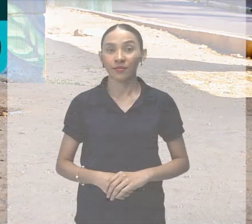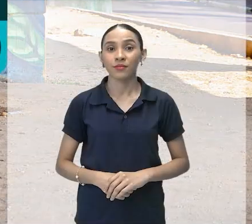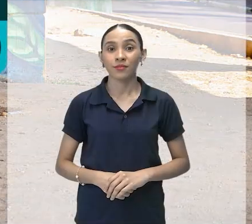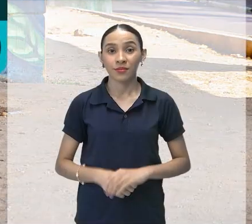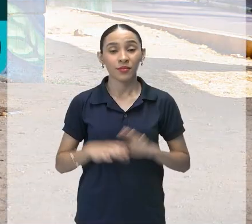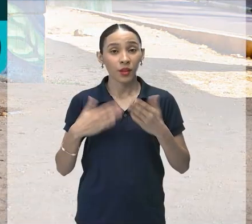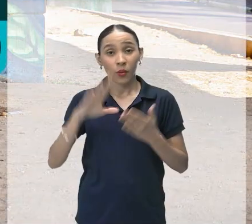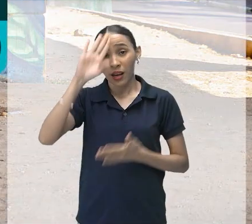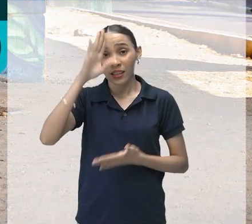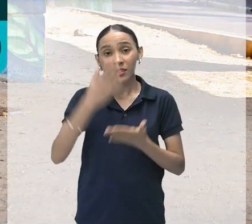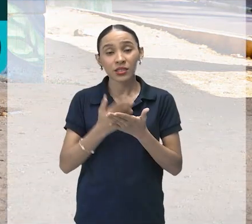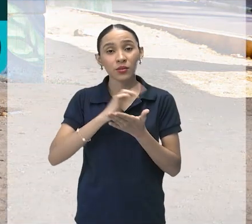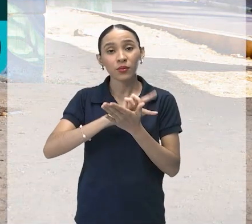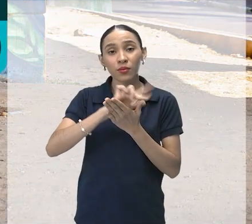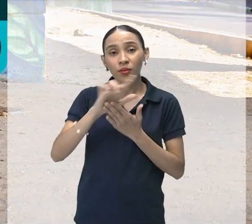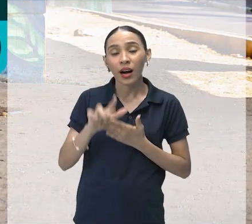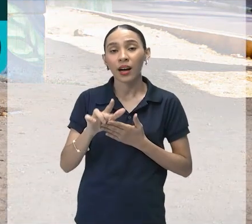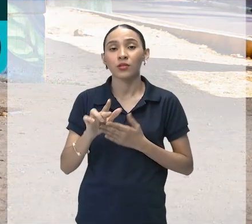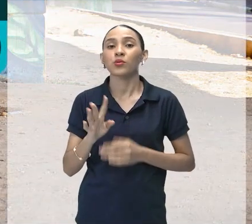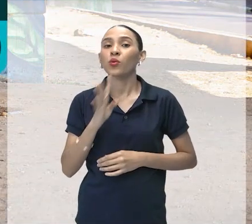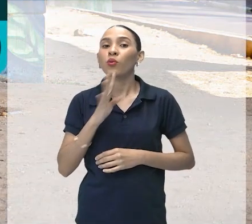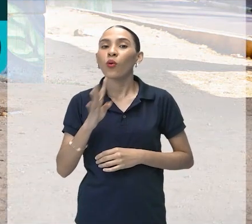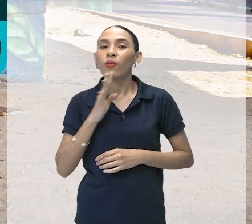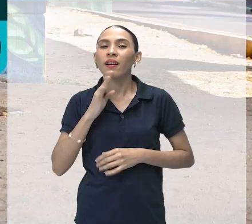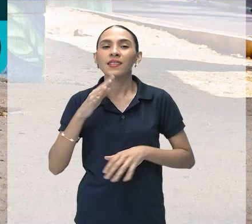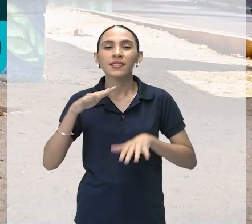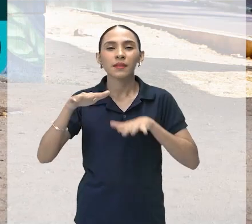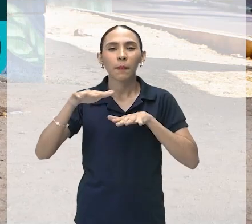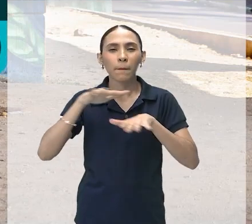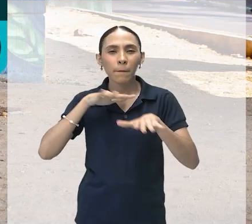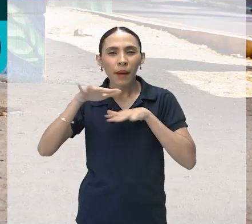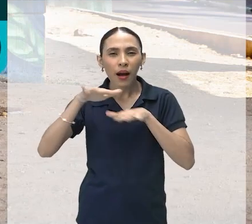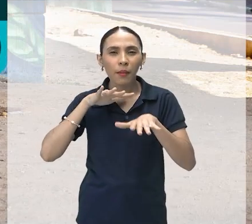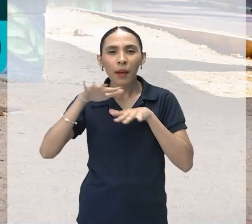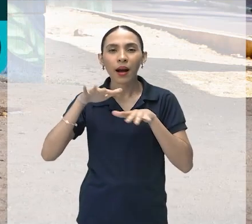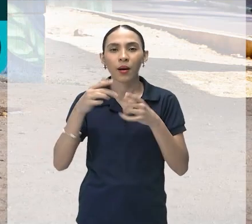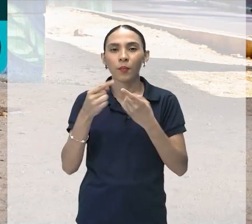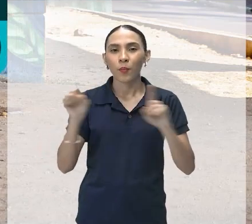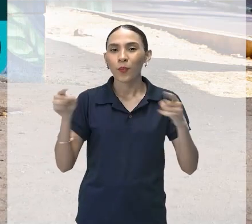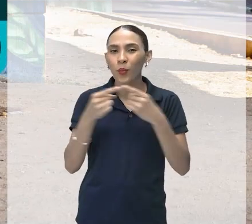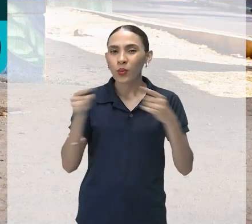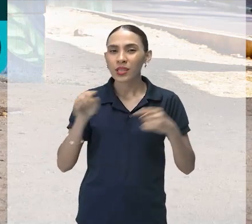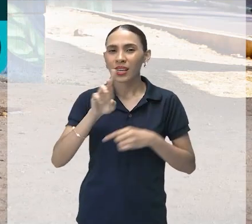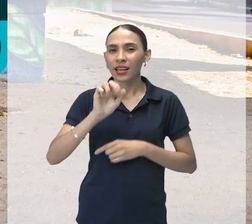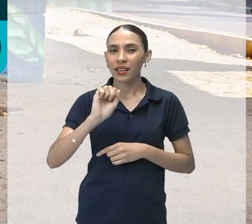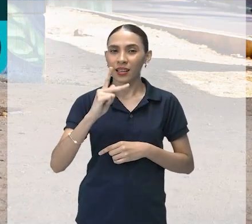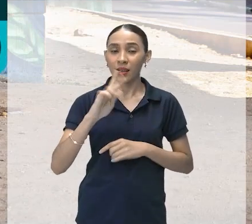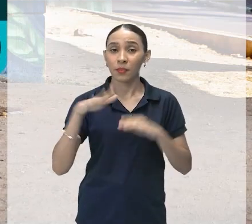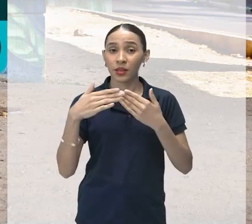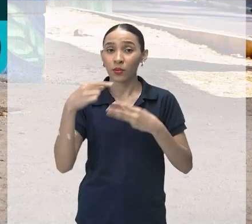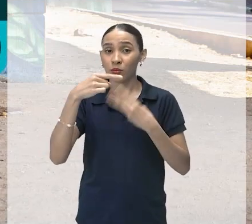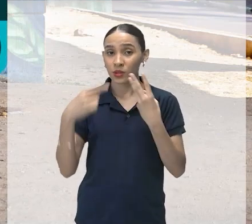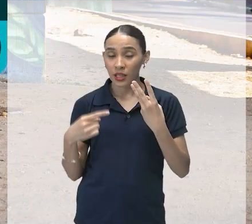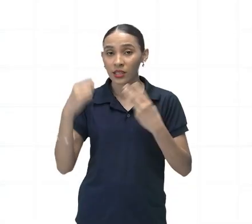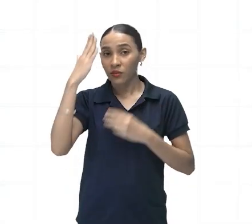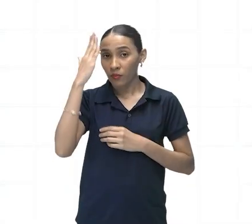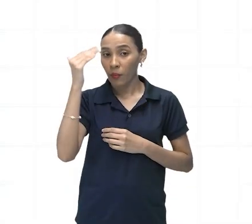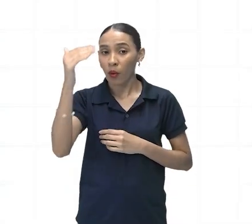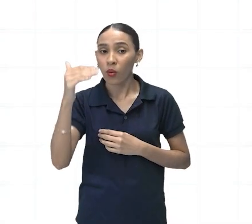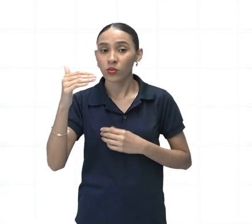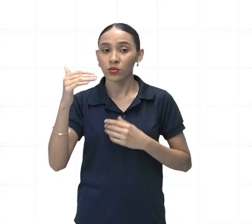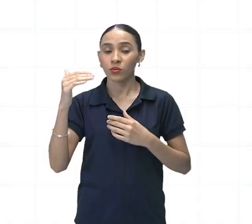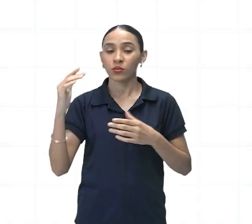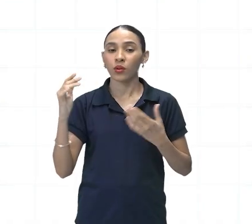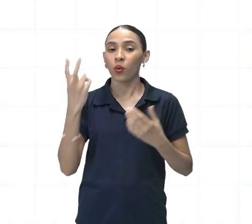Então, eu acredito que vários jovens conhecem esse ritmo, né, do rap. Então, os 3 elementos que compõem